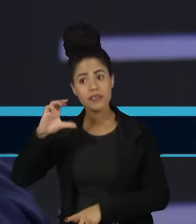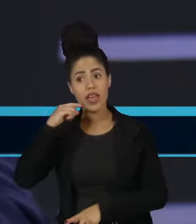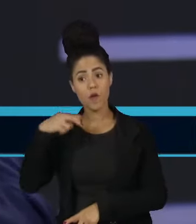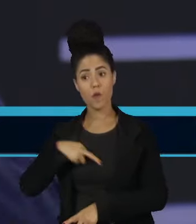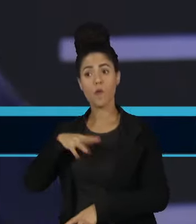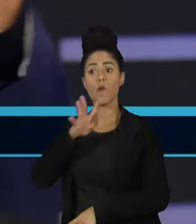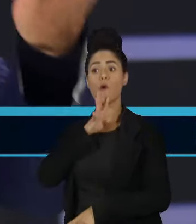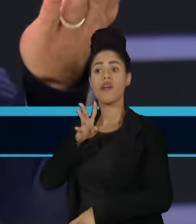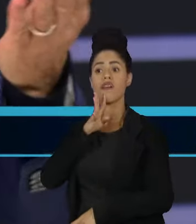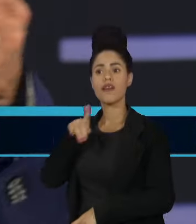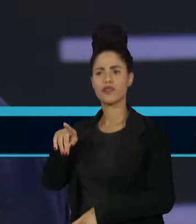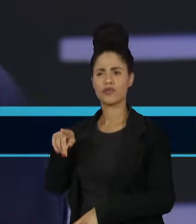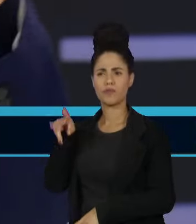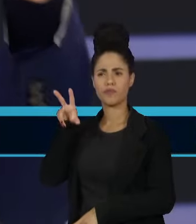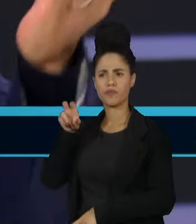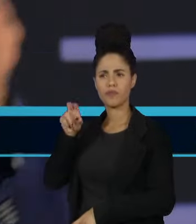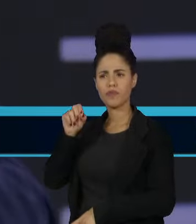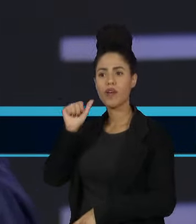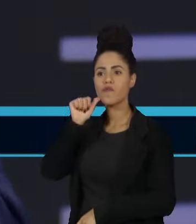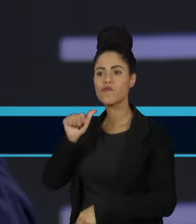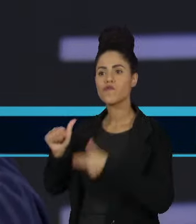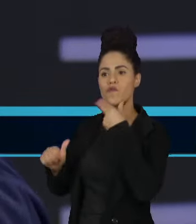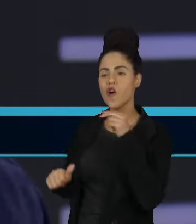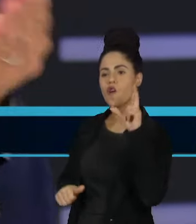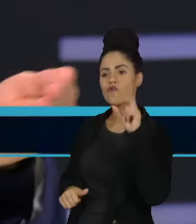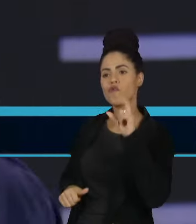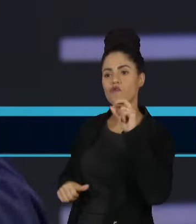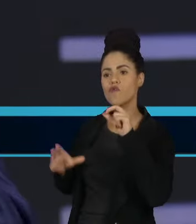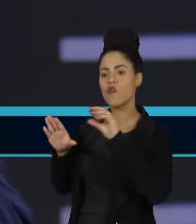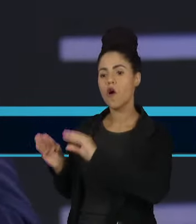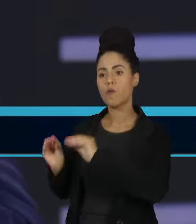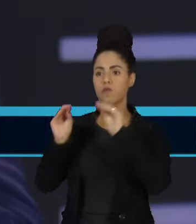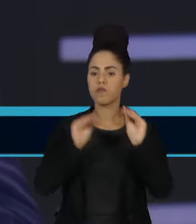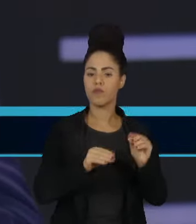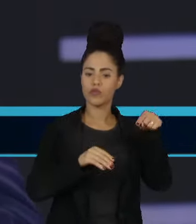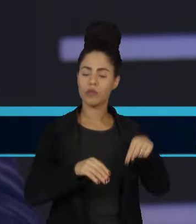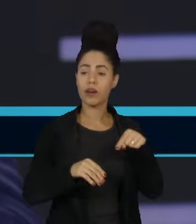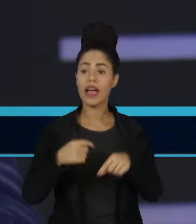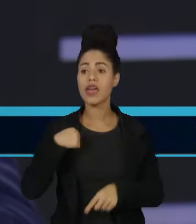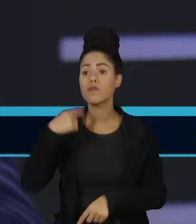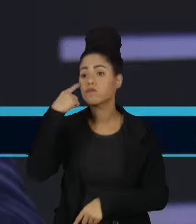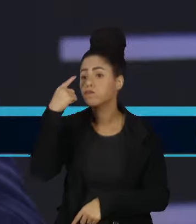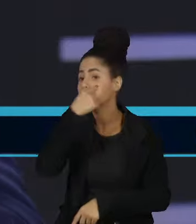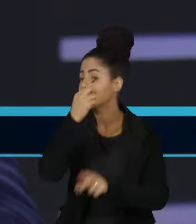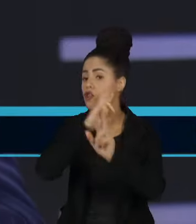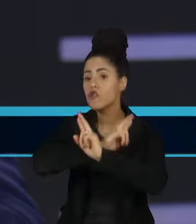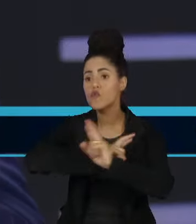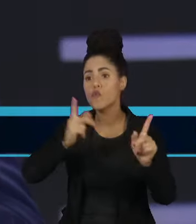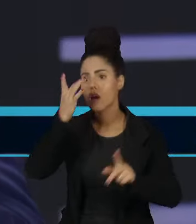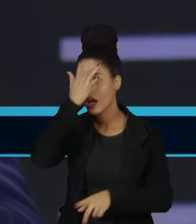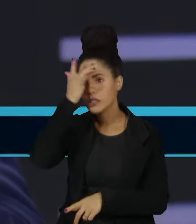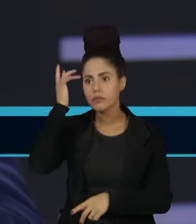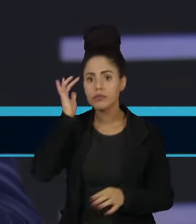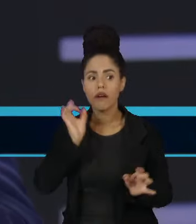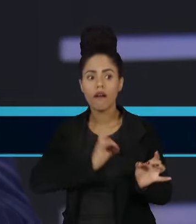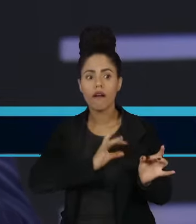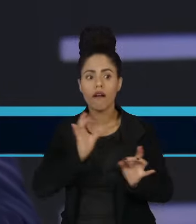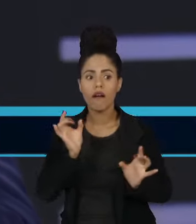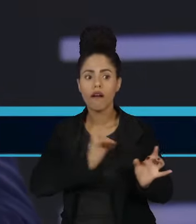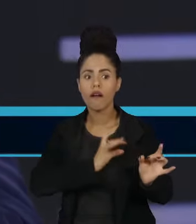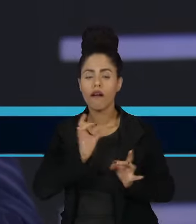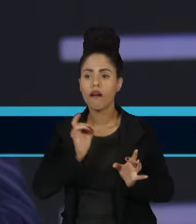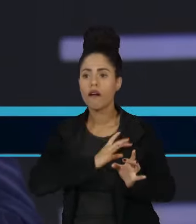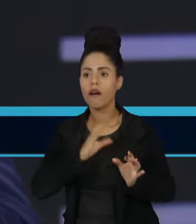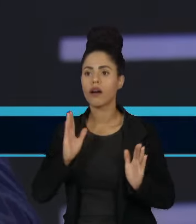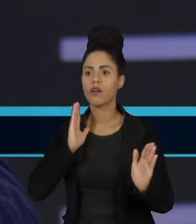muito, meus avós, quando imigraram para o Brasil, tanto maternos como paternos foram para lá, eu nunca vi as pessoas estarem com medo no